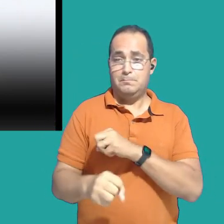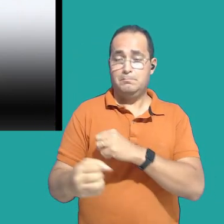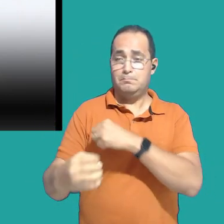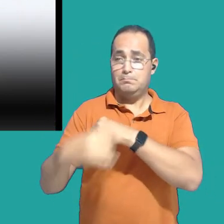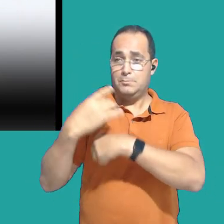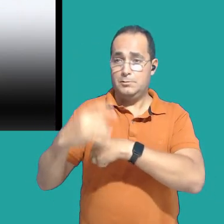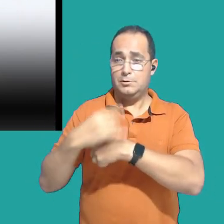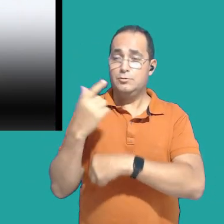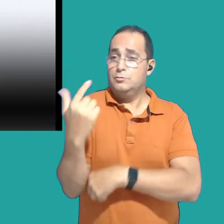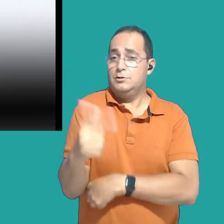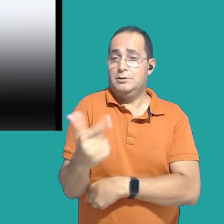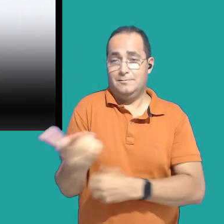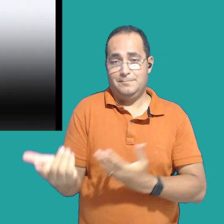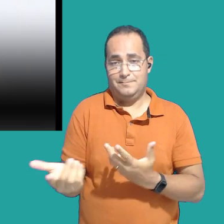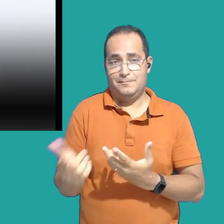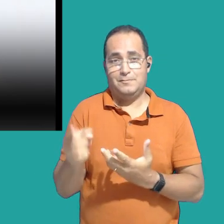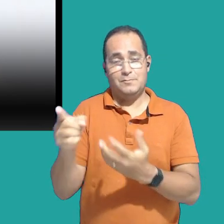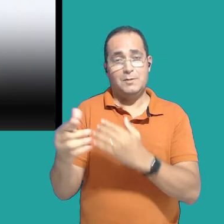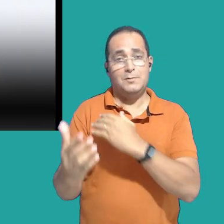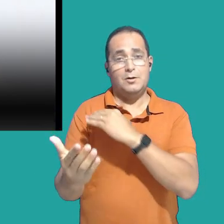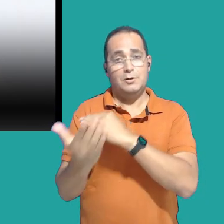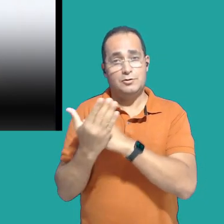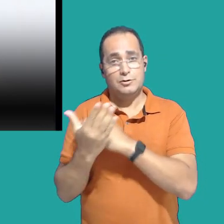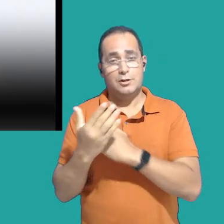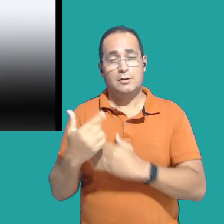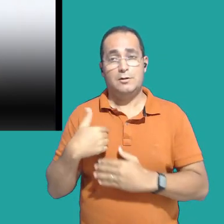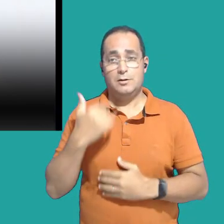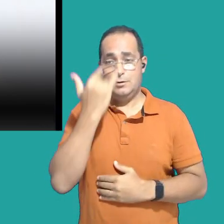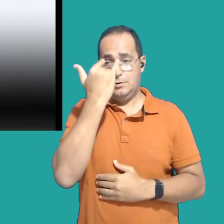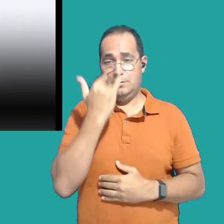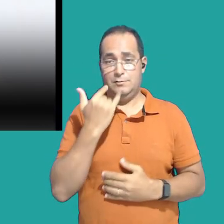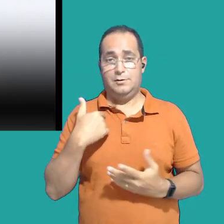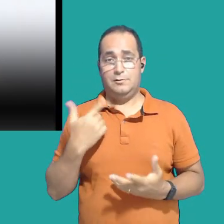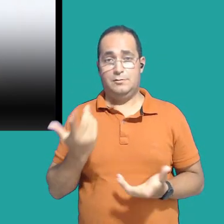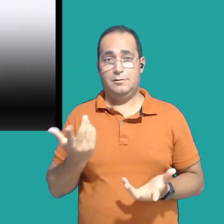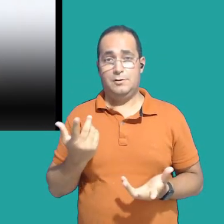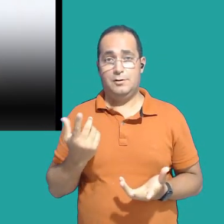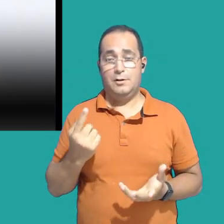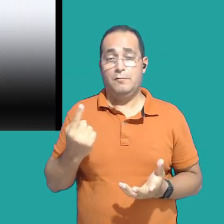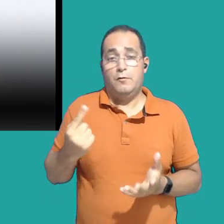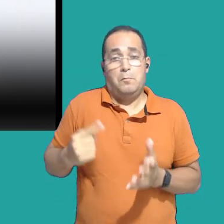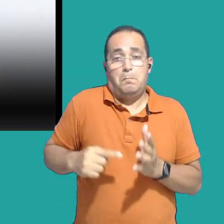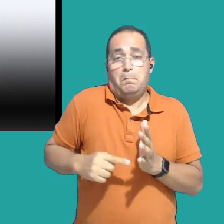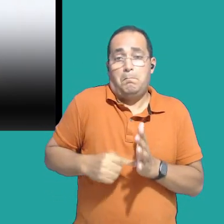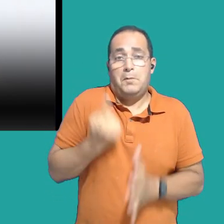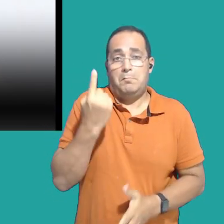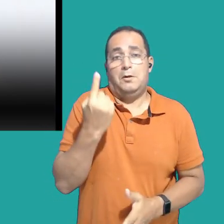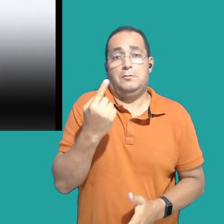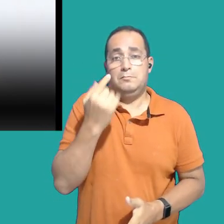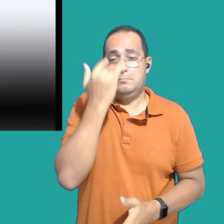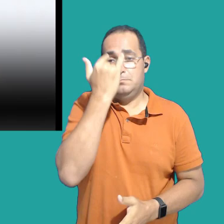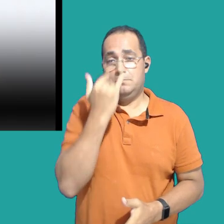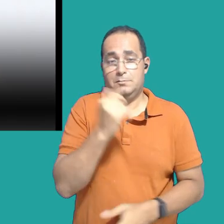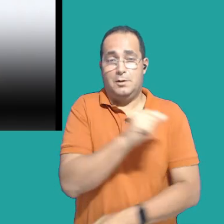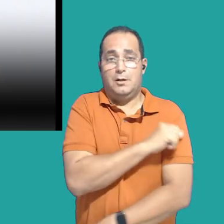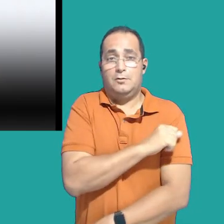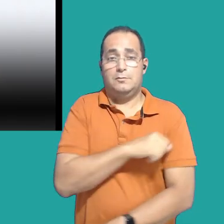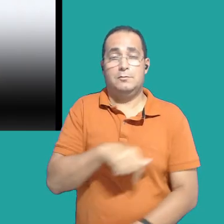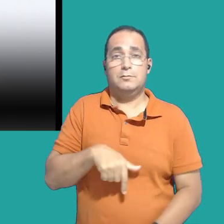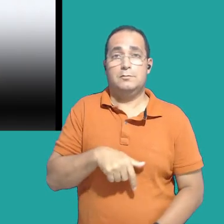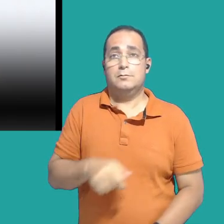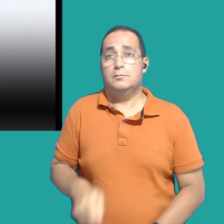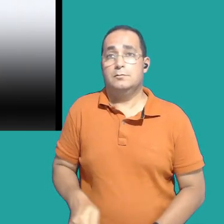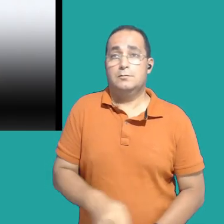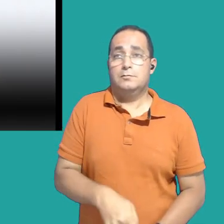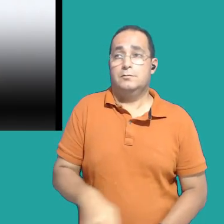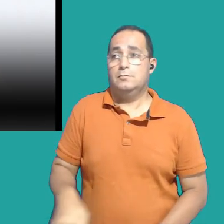capacitada para me orientar, para guiar, para saber como lidar com a pessoa cega. Eu fui o primeiro estudante